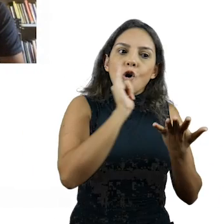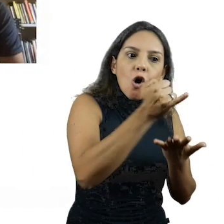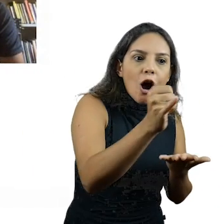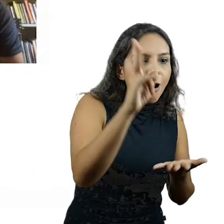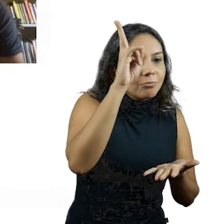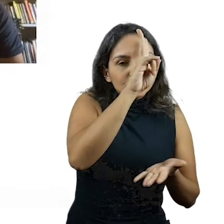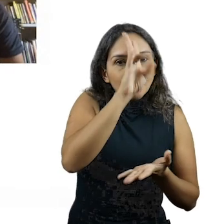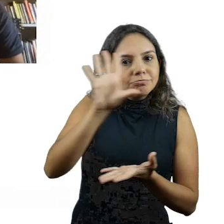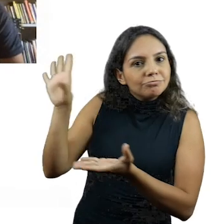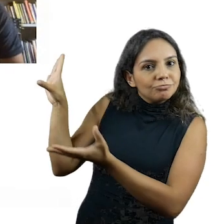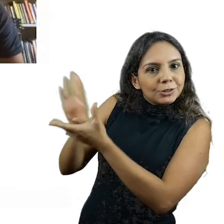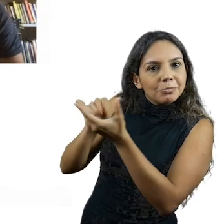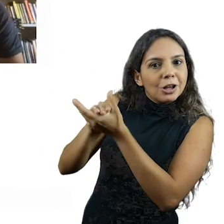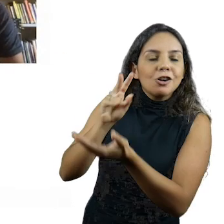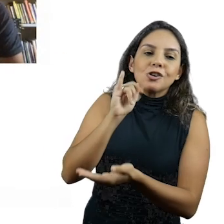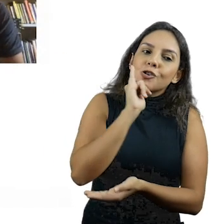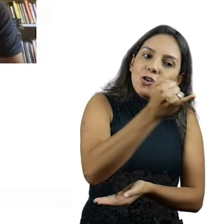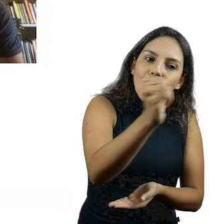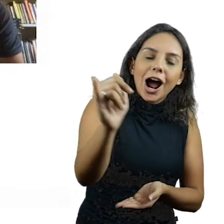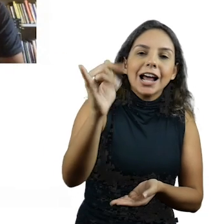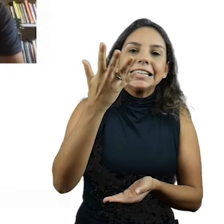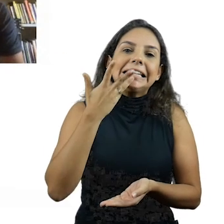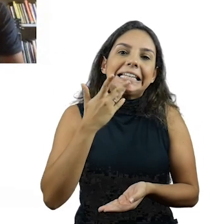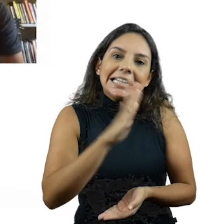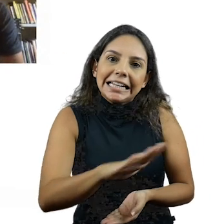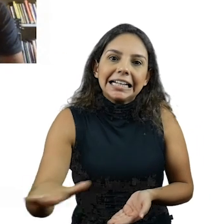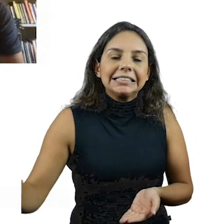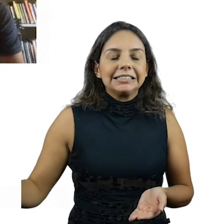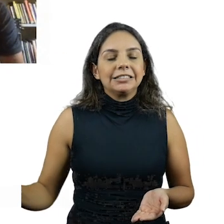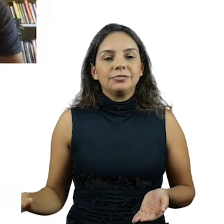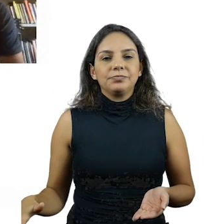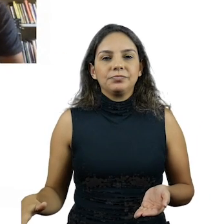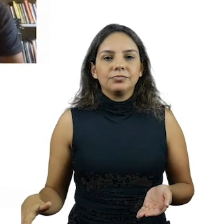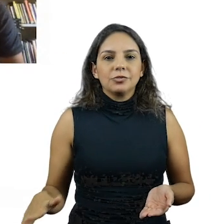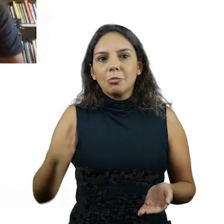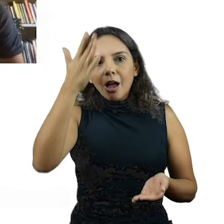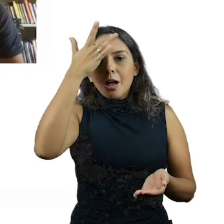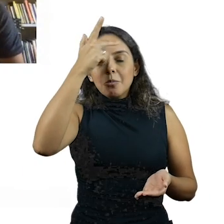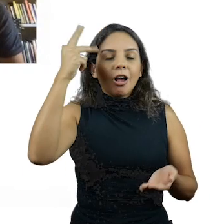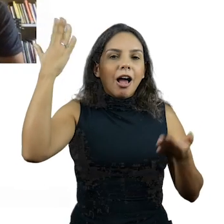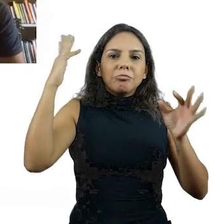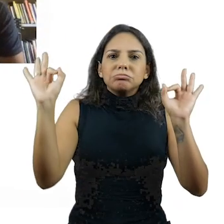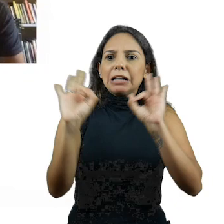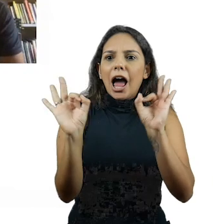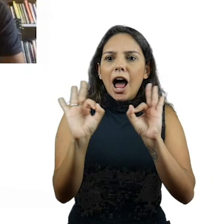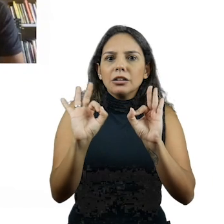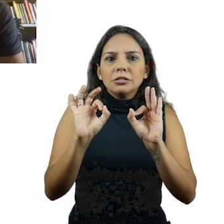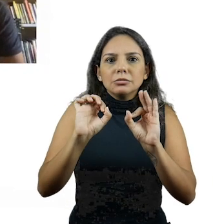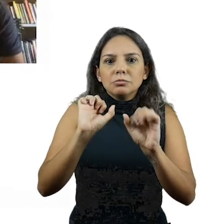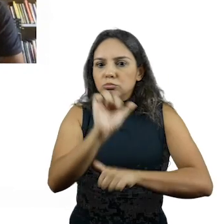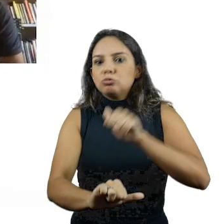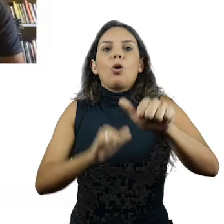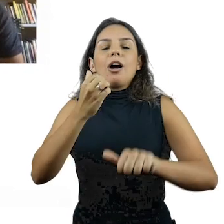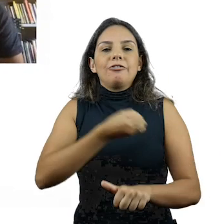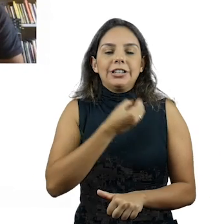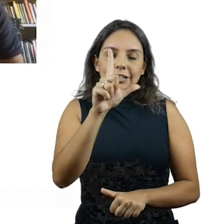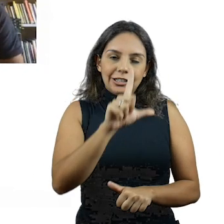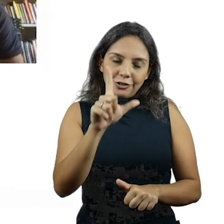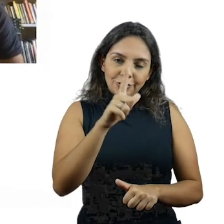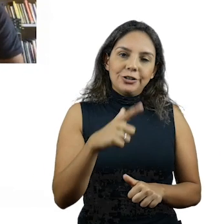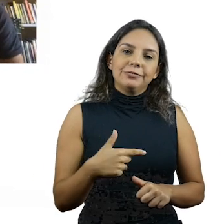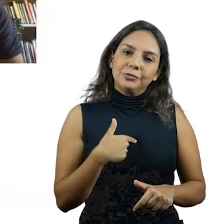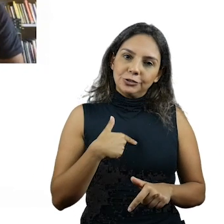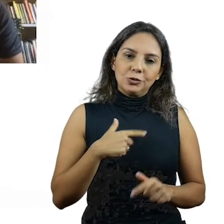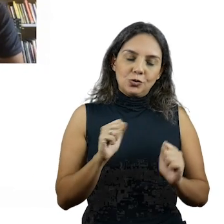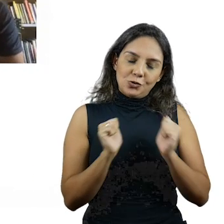situações de pessoas que vieram do nada e com a literatura foram progredindo, crescendo até, né, chegar num nível muito legal. Então isso